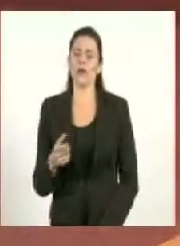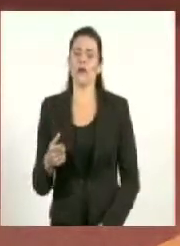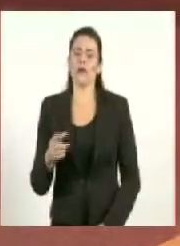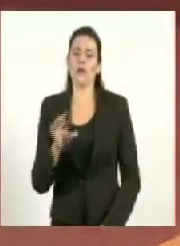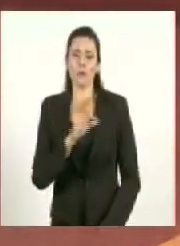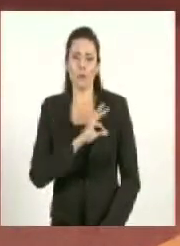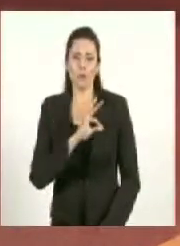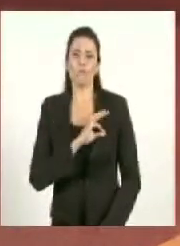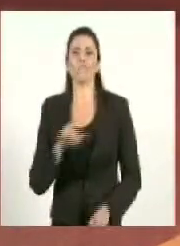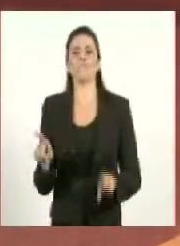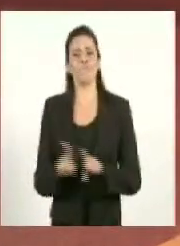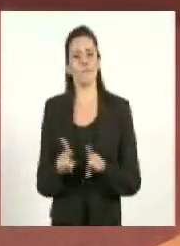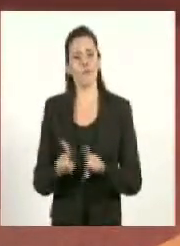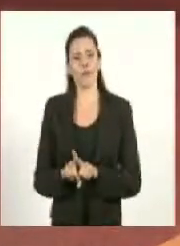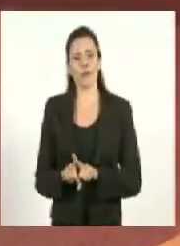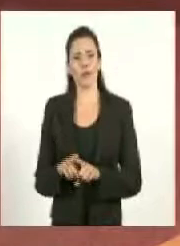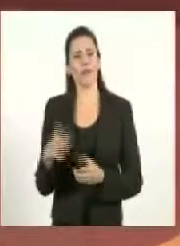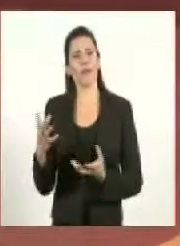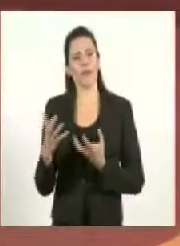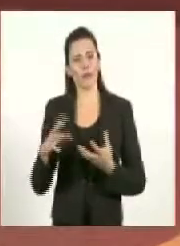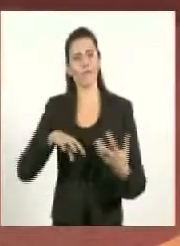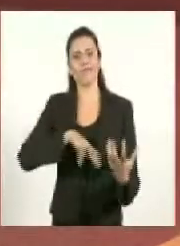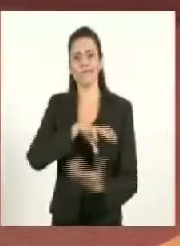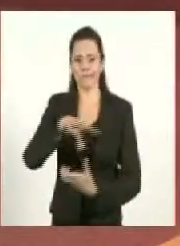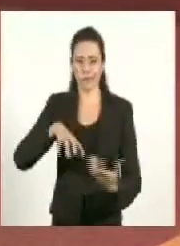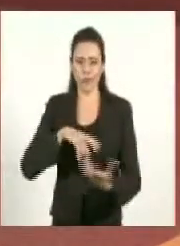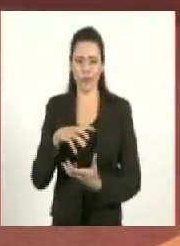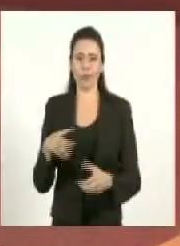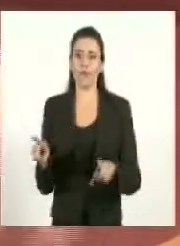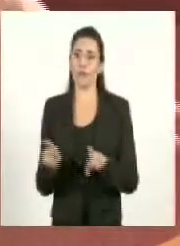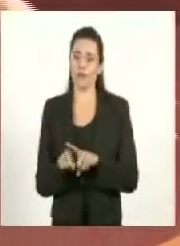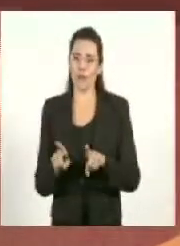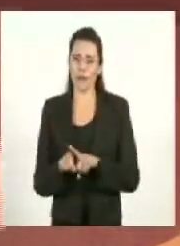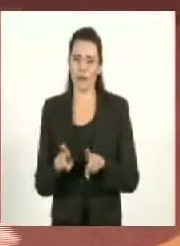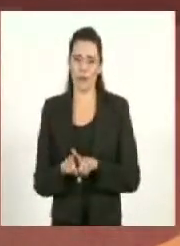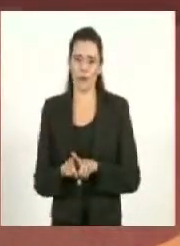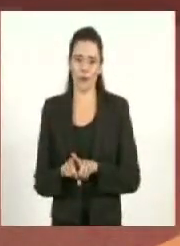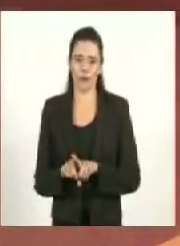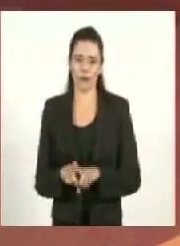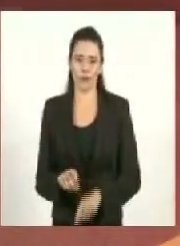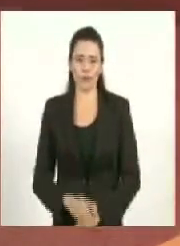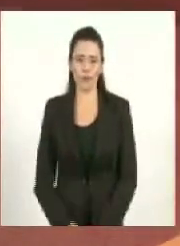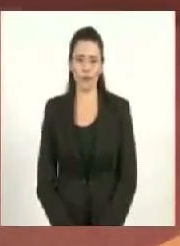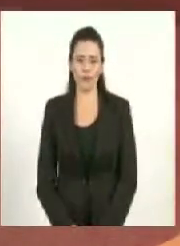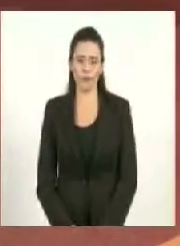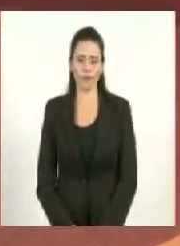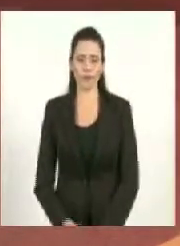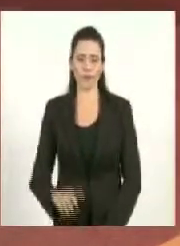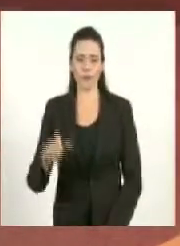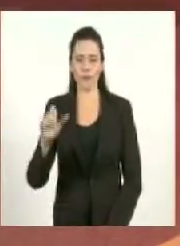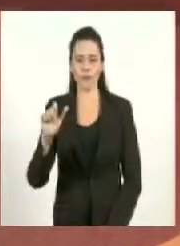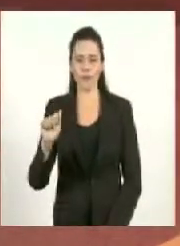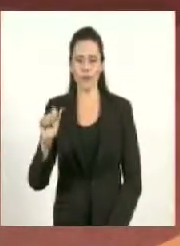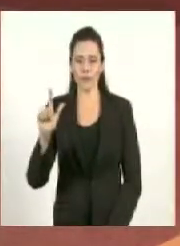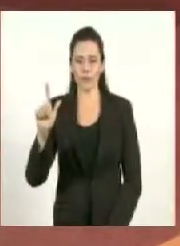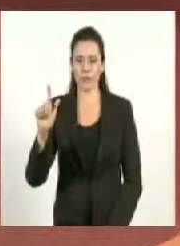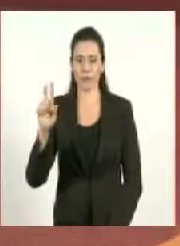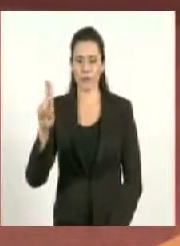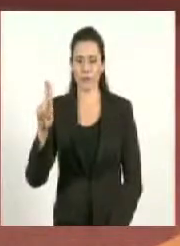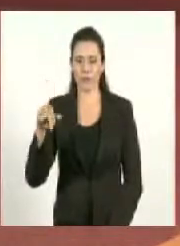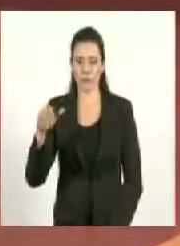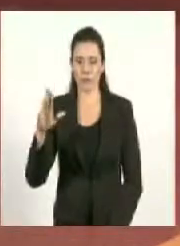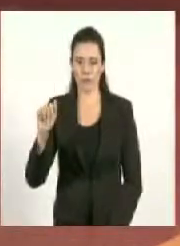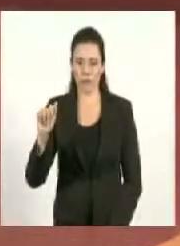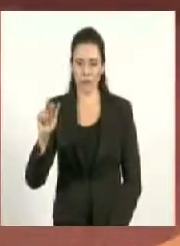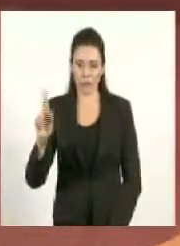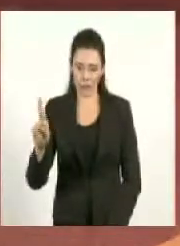último, as demissões, né, da Alumar, agora Vale. É culpa do governo? Não. Mas